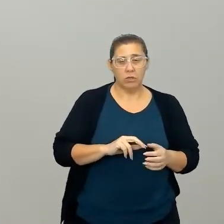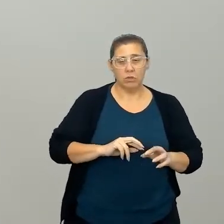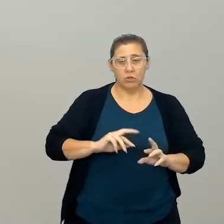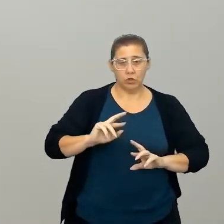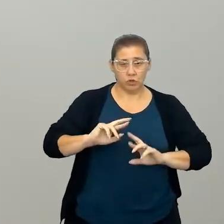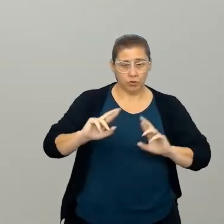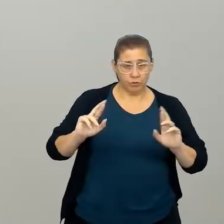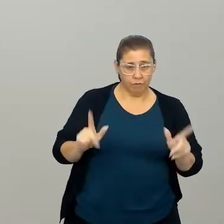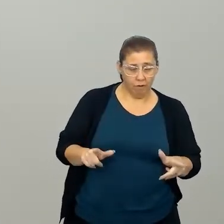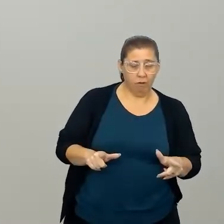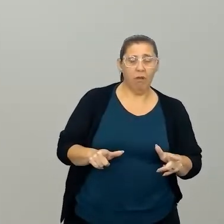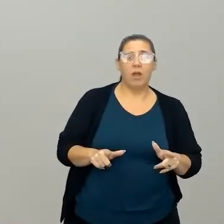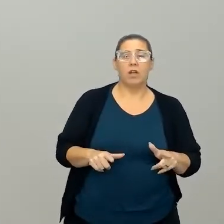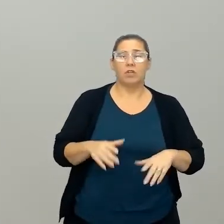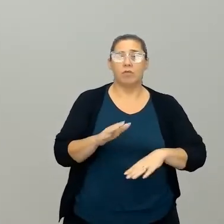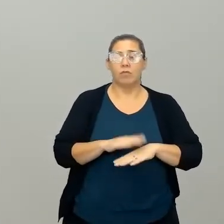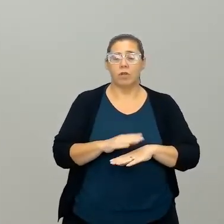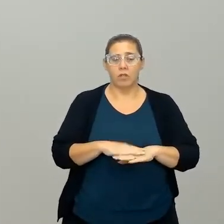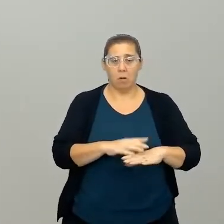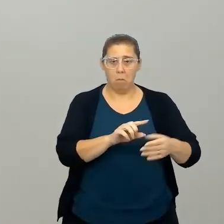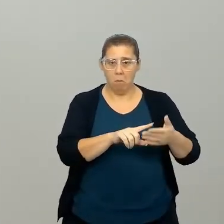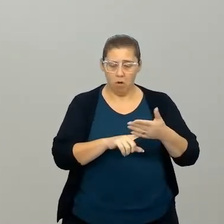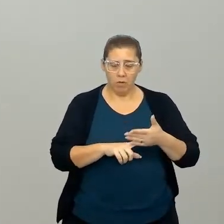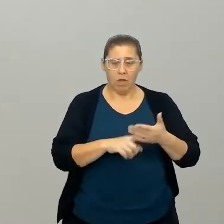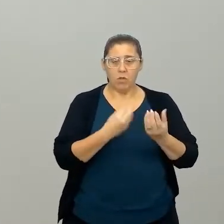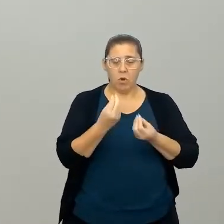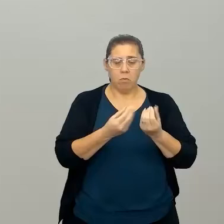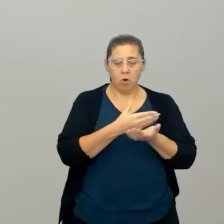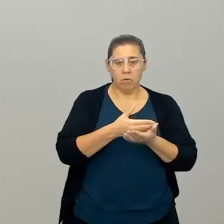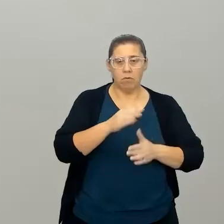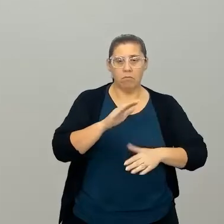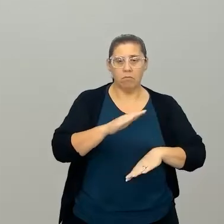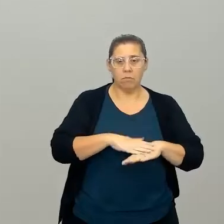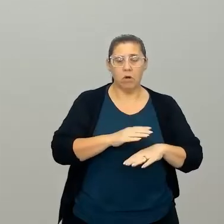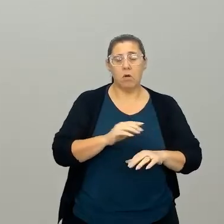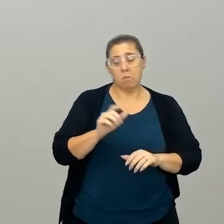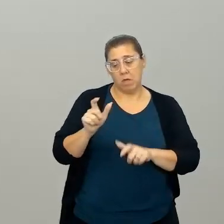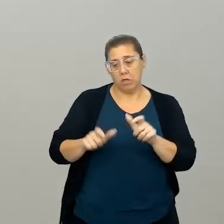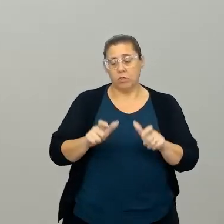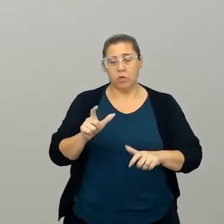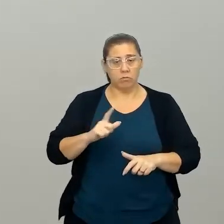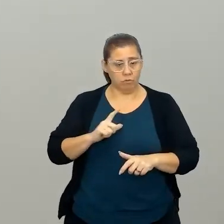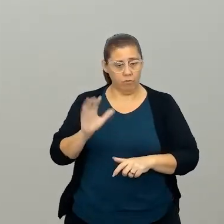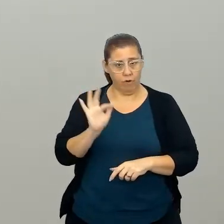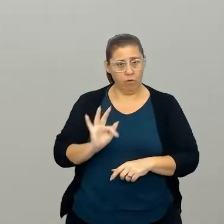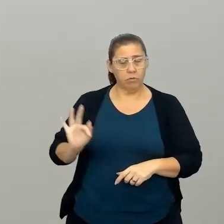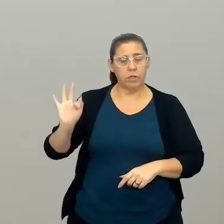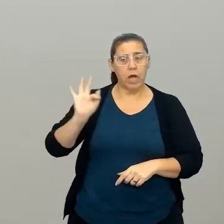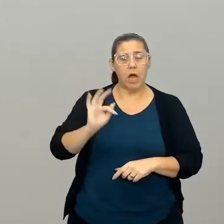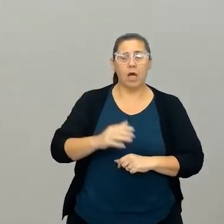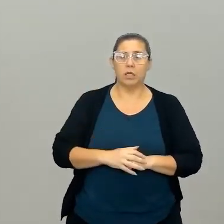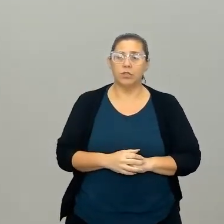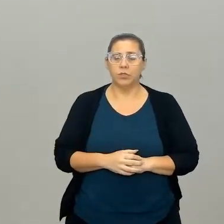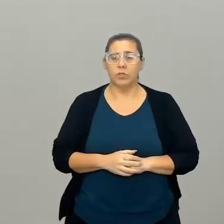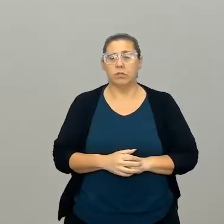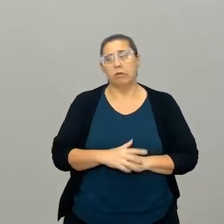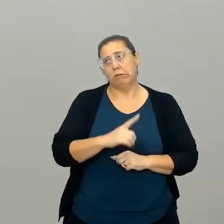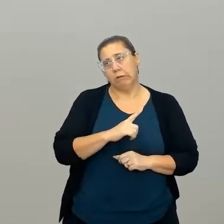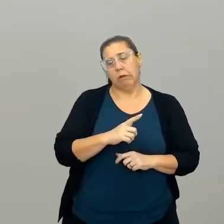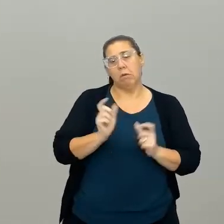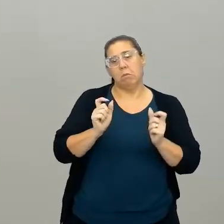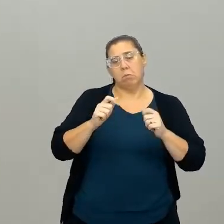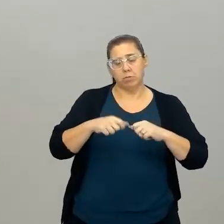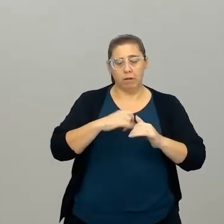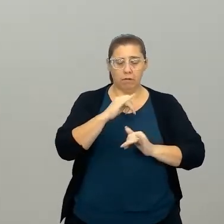diversificado, feito, trazido à prática por pessoas com curso superior, por pessoas que tinham a possibilidade de